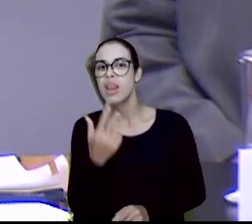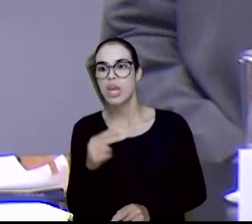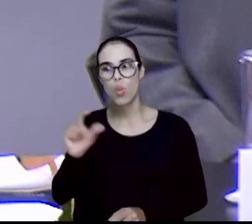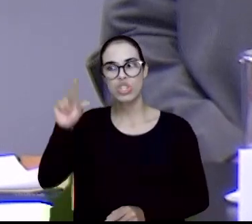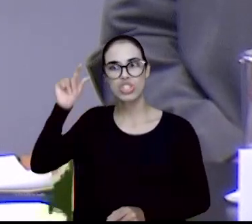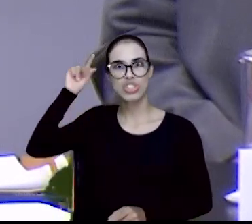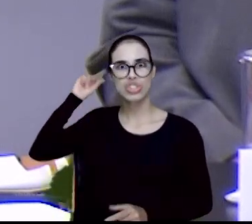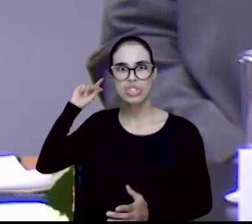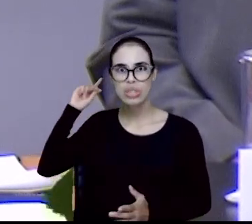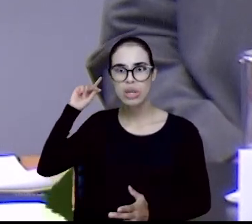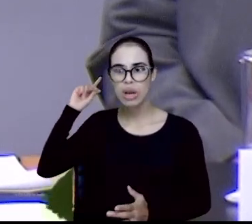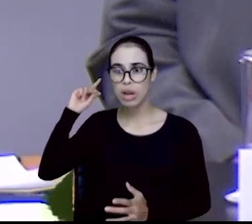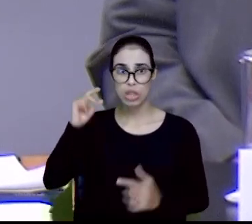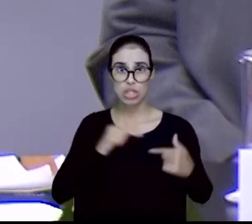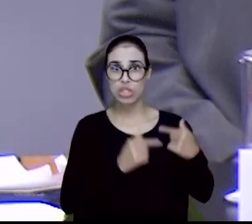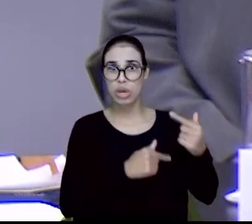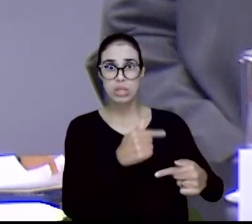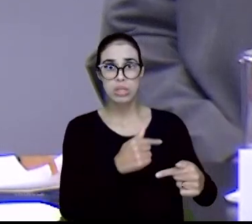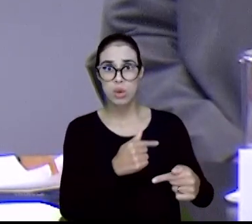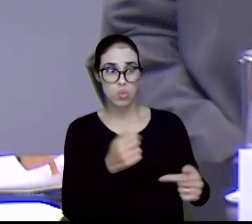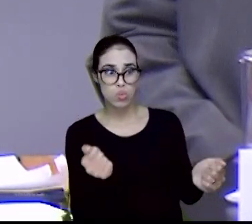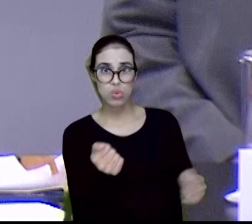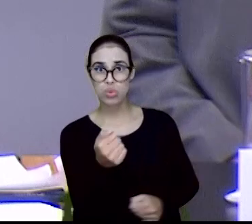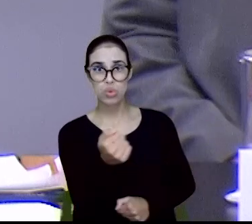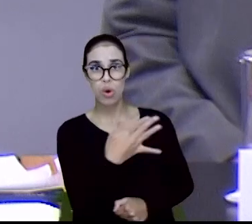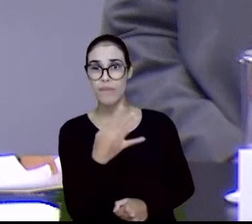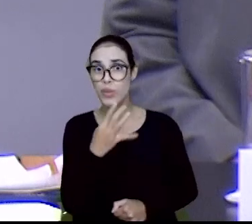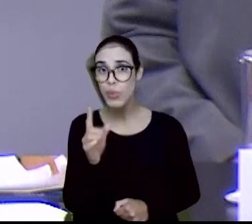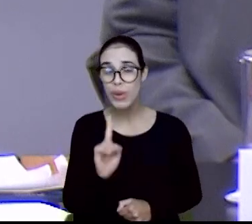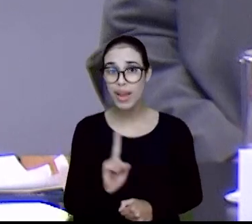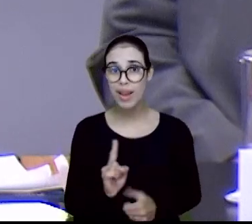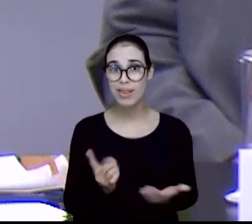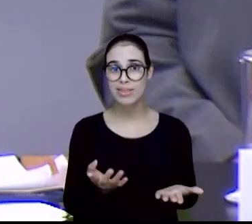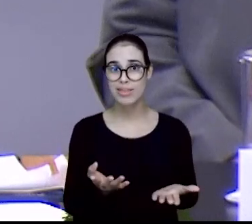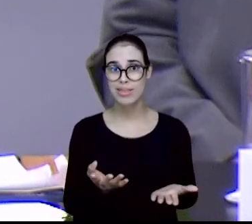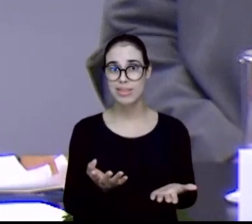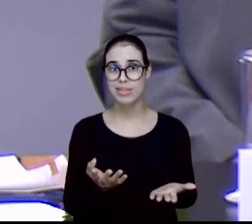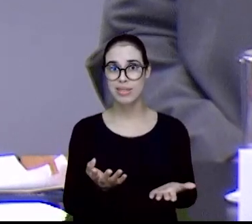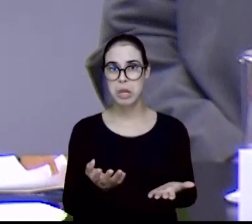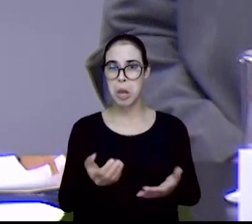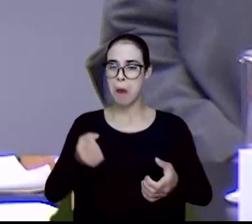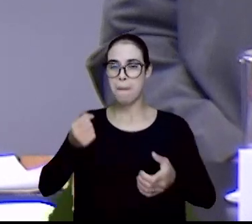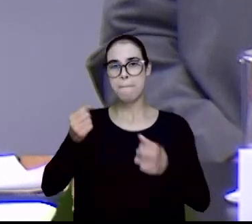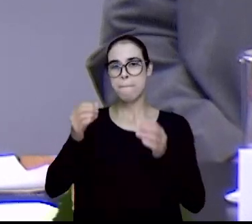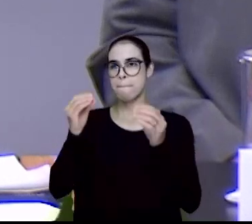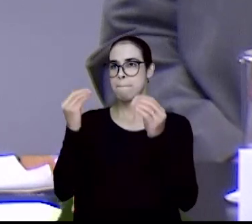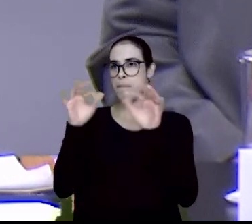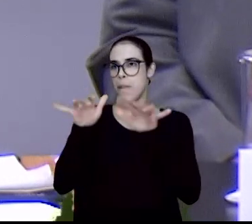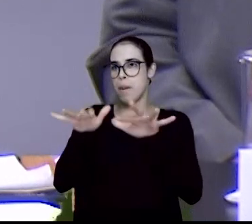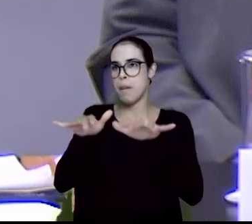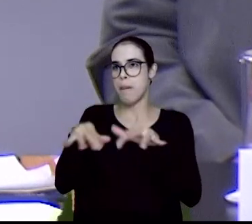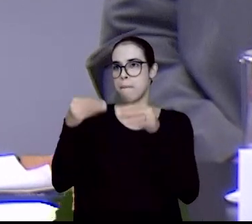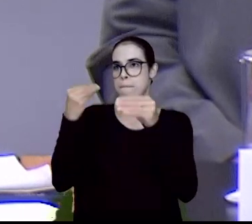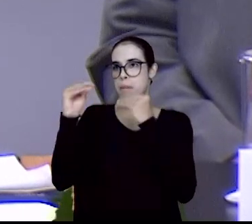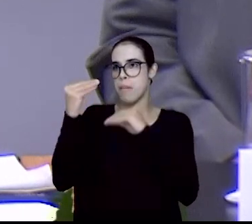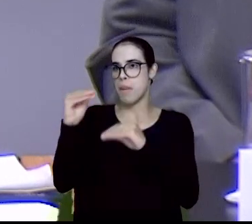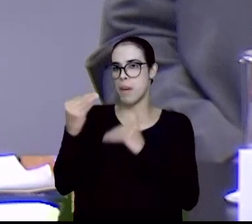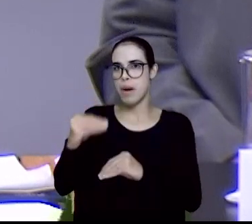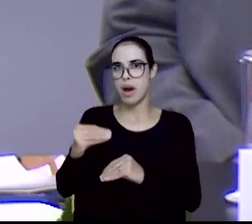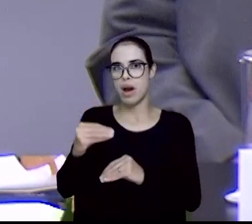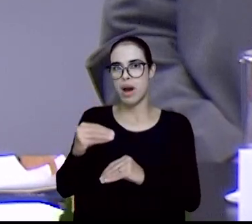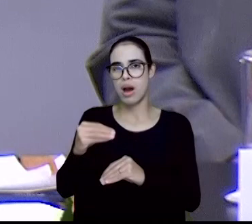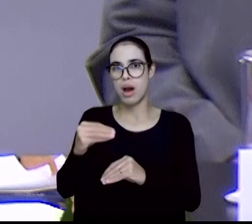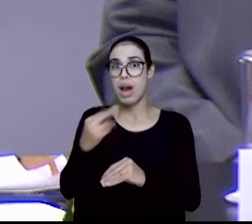estudou latim. É uma exibição desnecessária de erudição, às vezes falsa, citar o latim